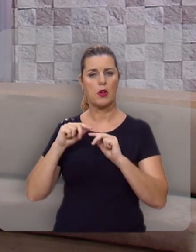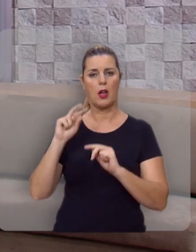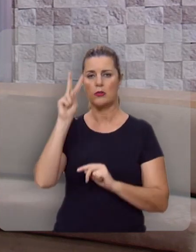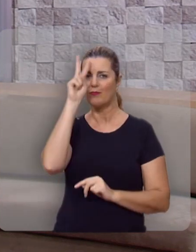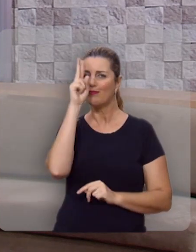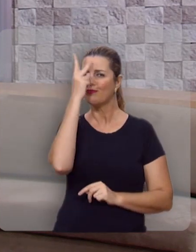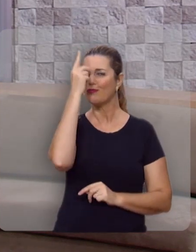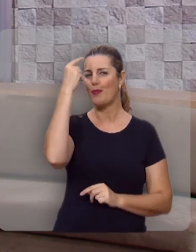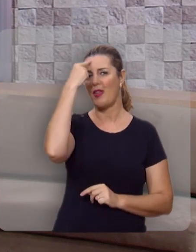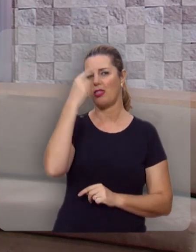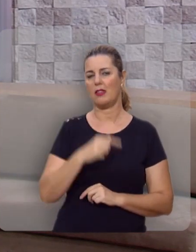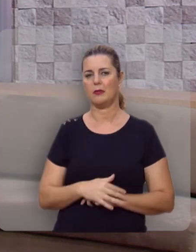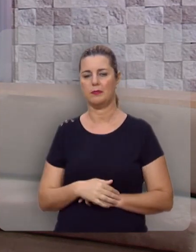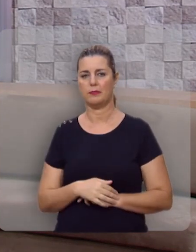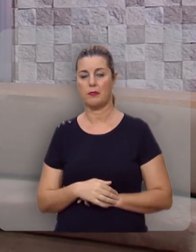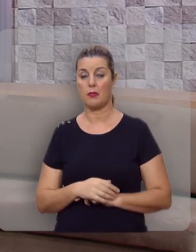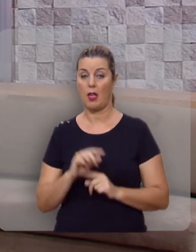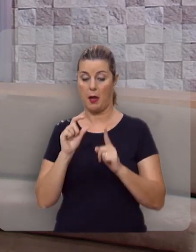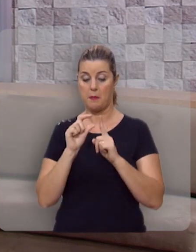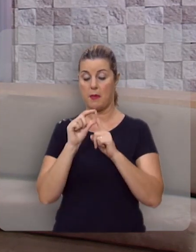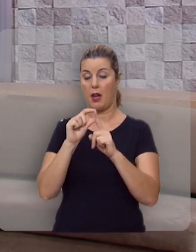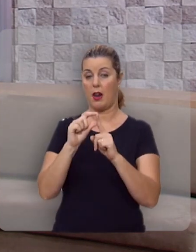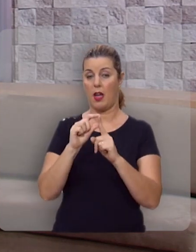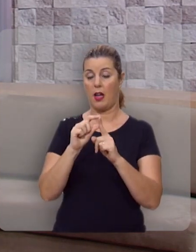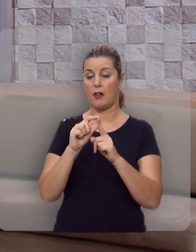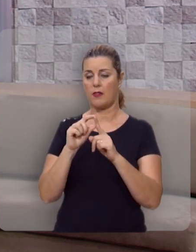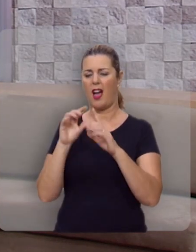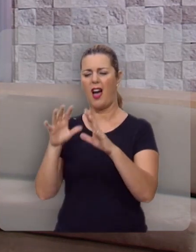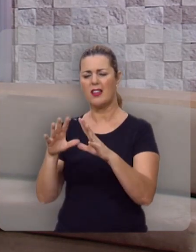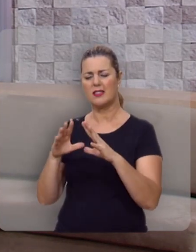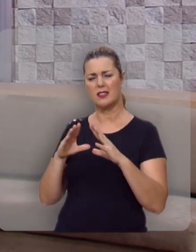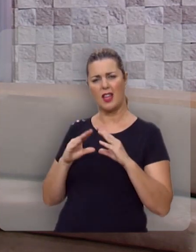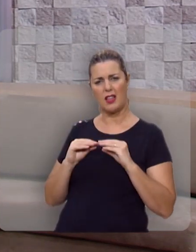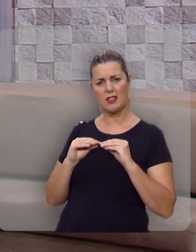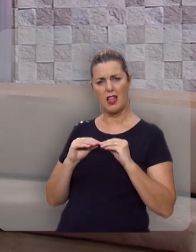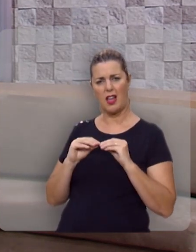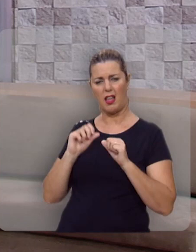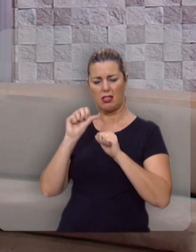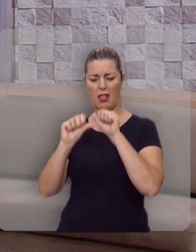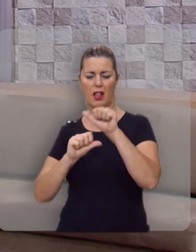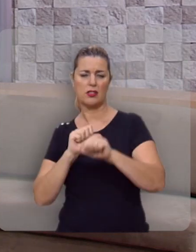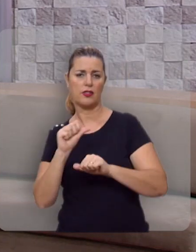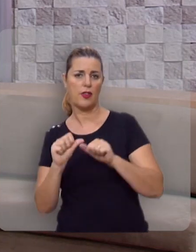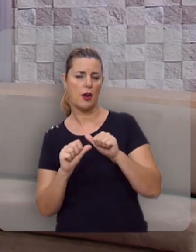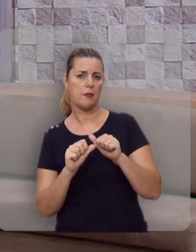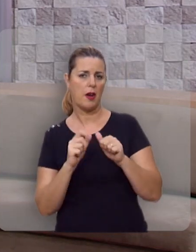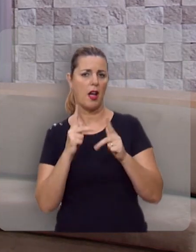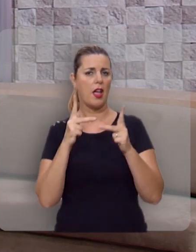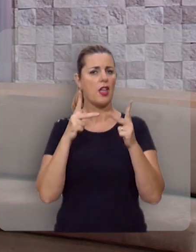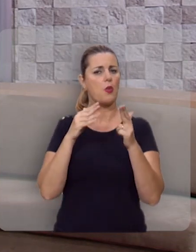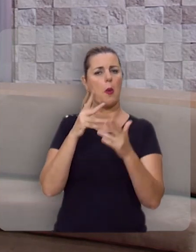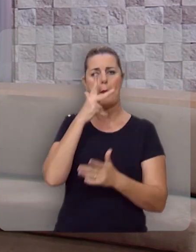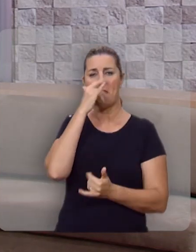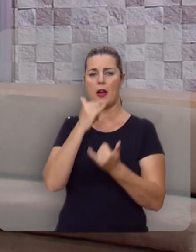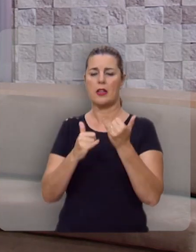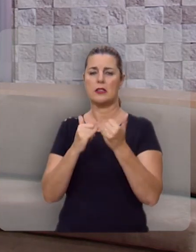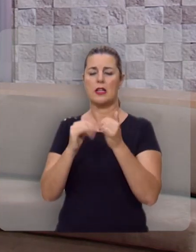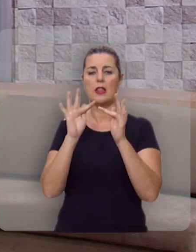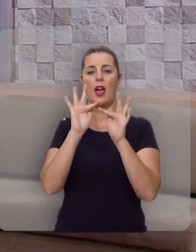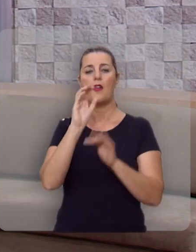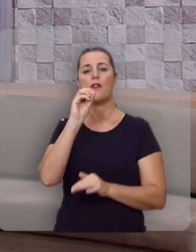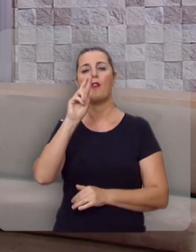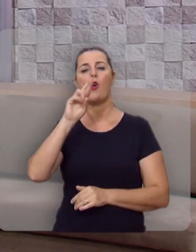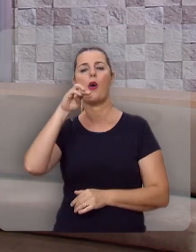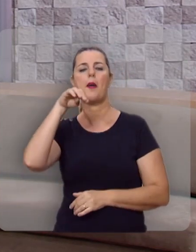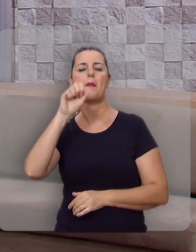da vossa mente. A palavra conformar e a palavra transformar têm a mesma raiz,